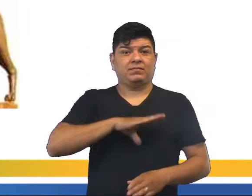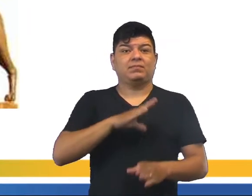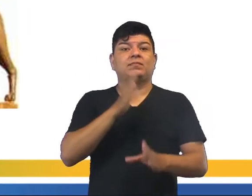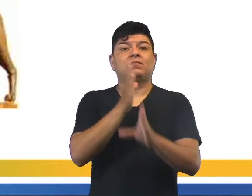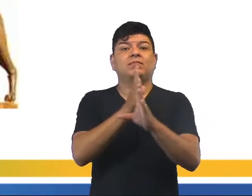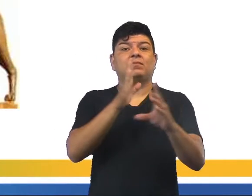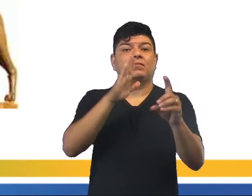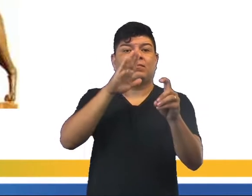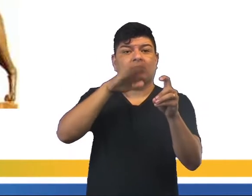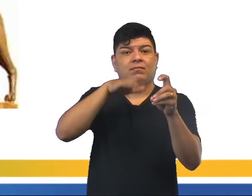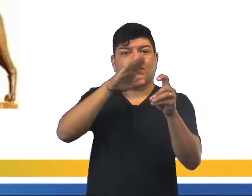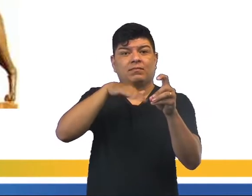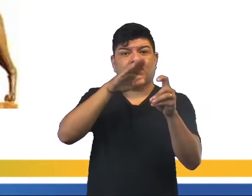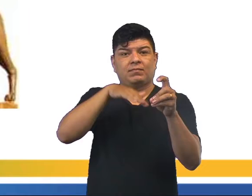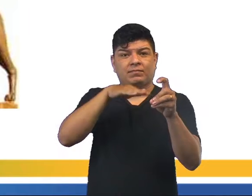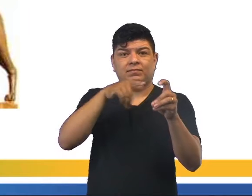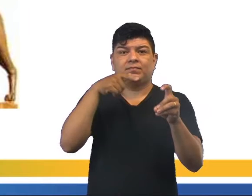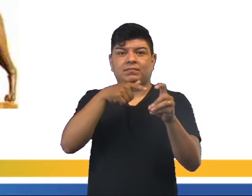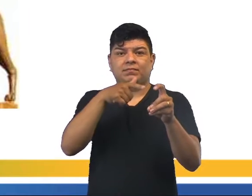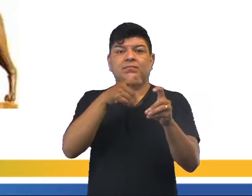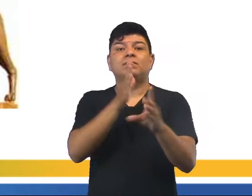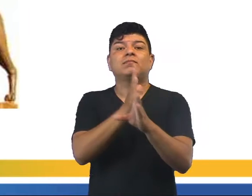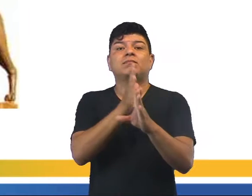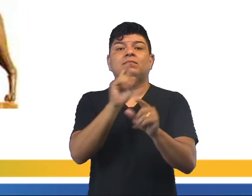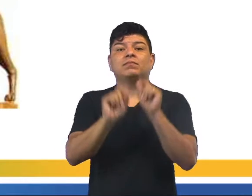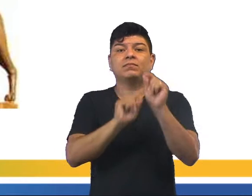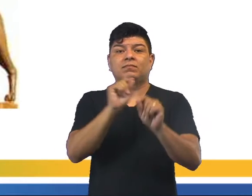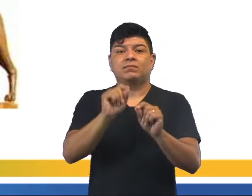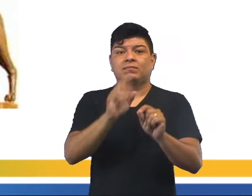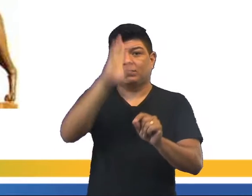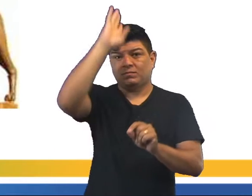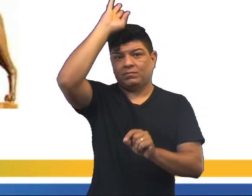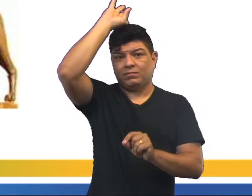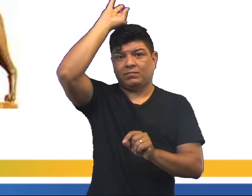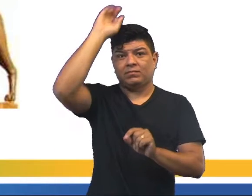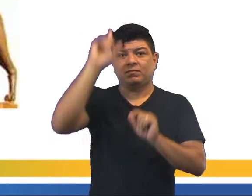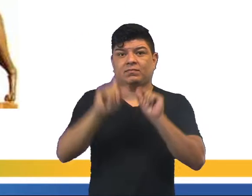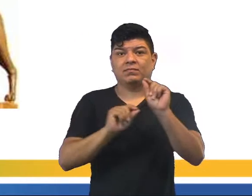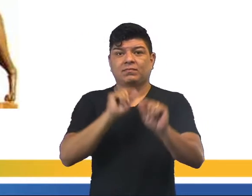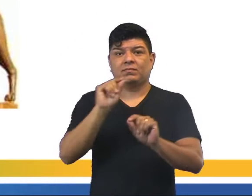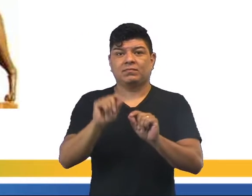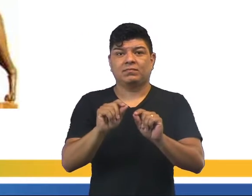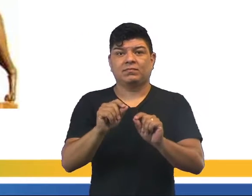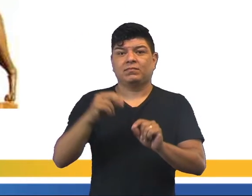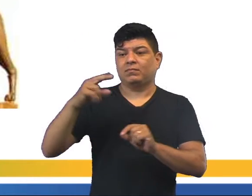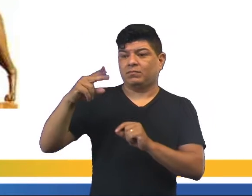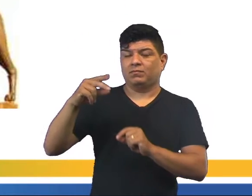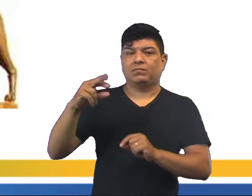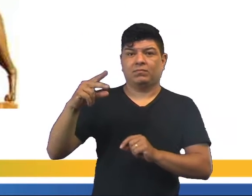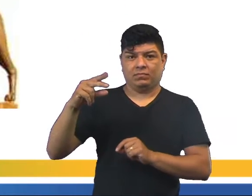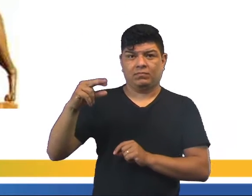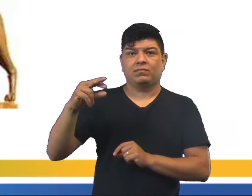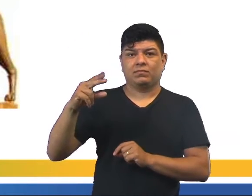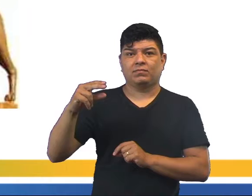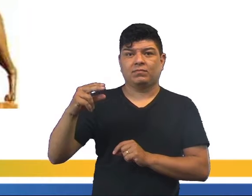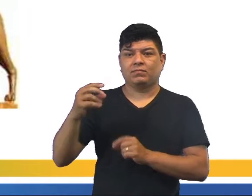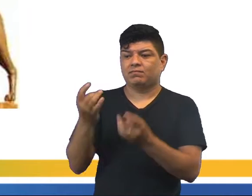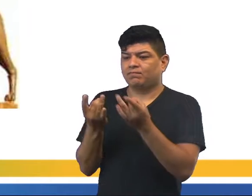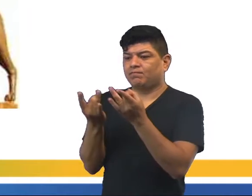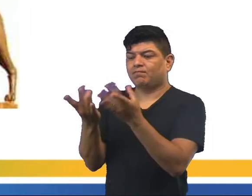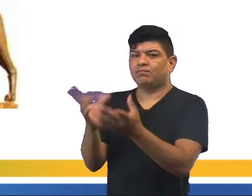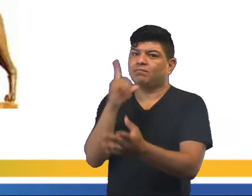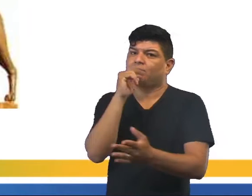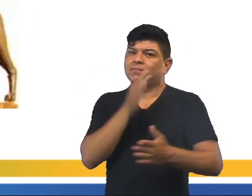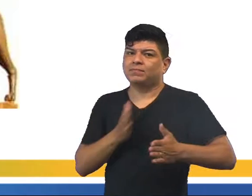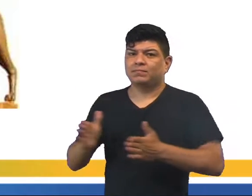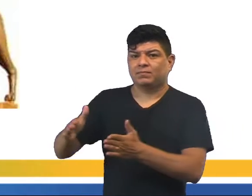mito. E segundo a mitologia romana, né, eles foram os gêmeos, eles foram jogados, né, no rio